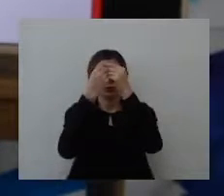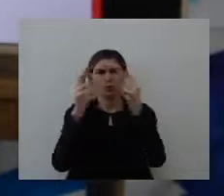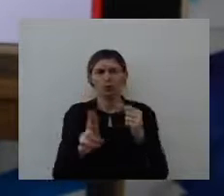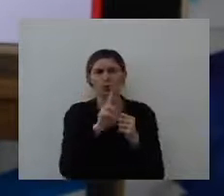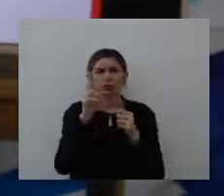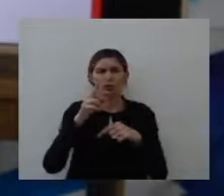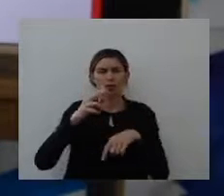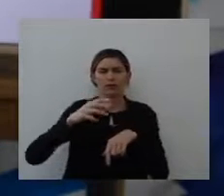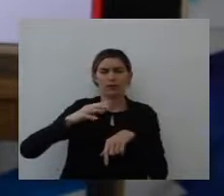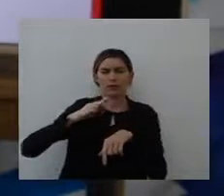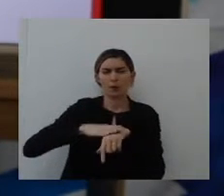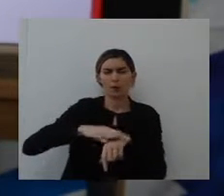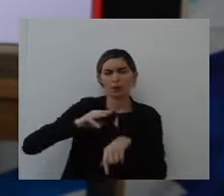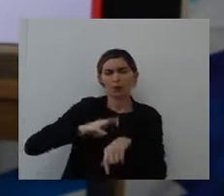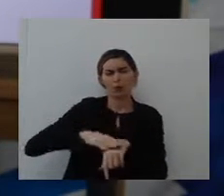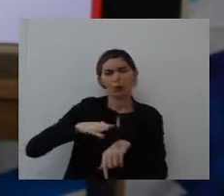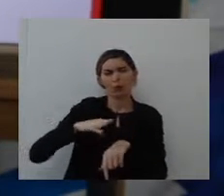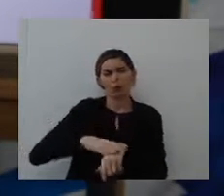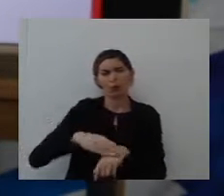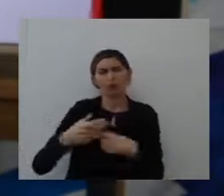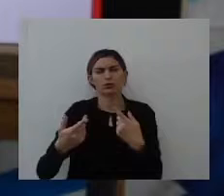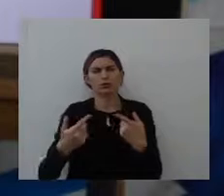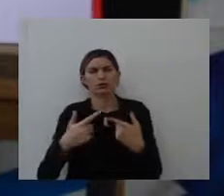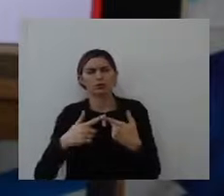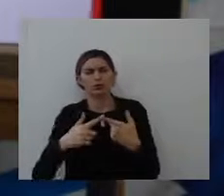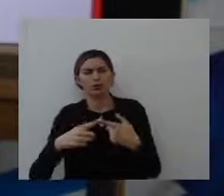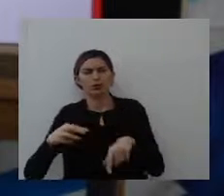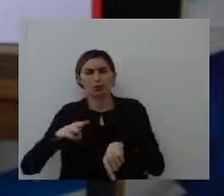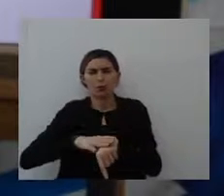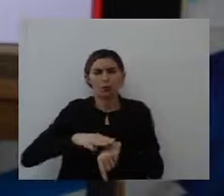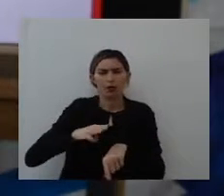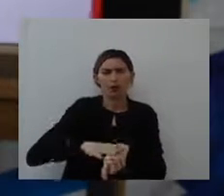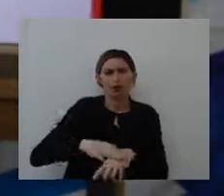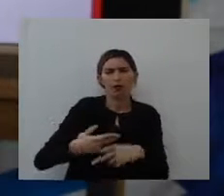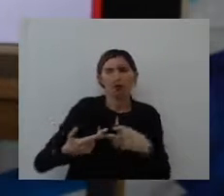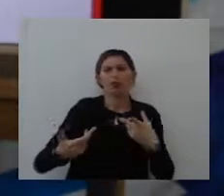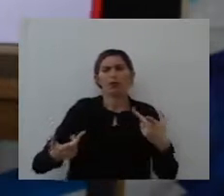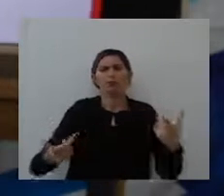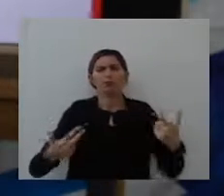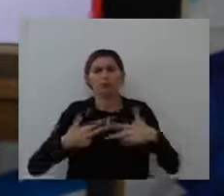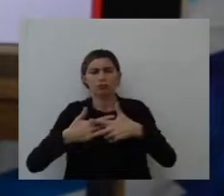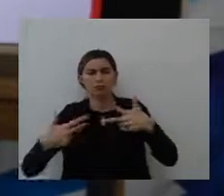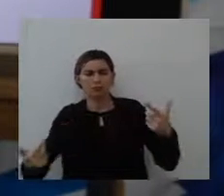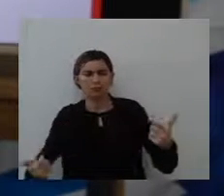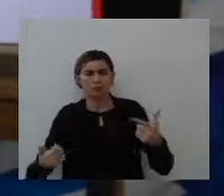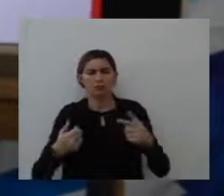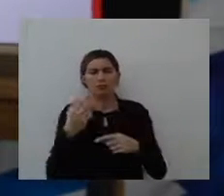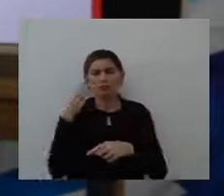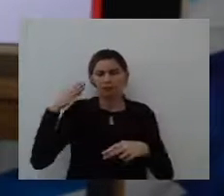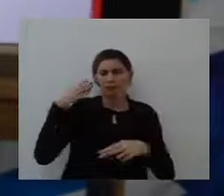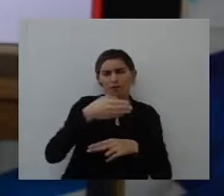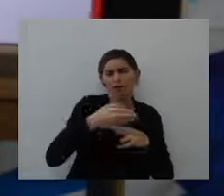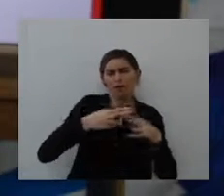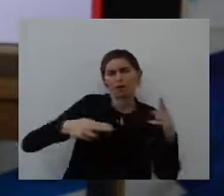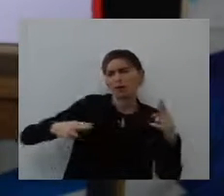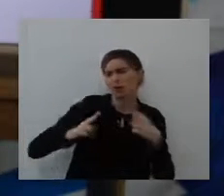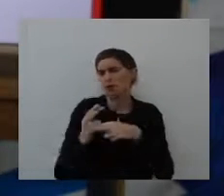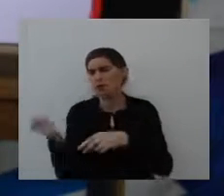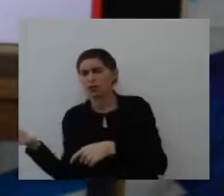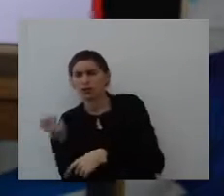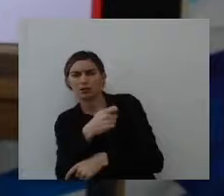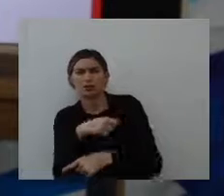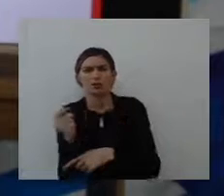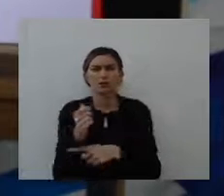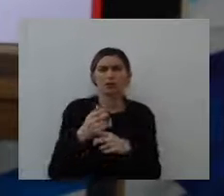o bronze. E quando a metalurgia do ferro entrava, quando a espada de ferro entrava em combate com a espada de